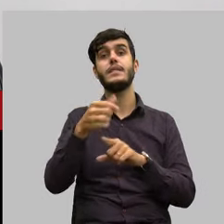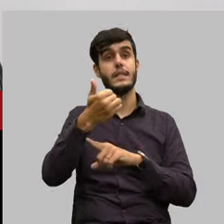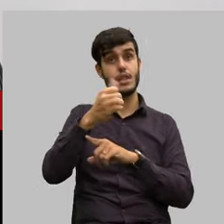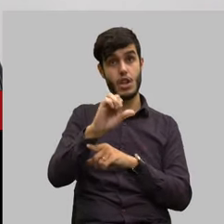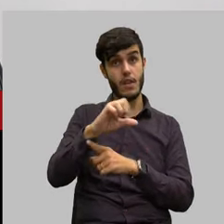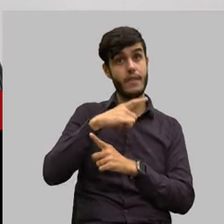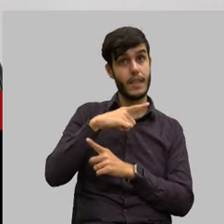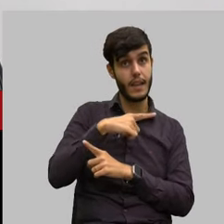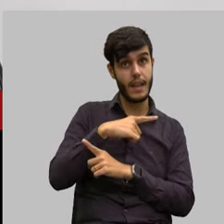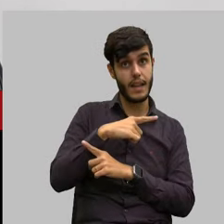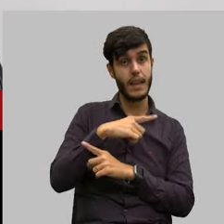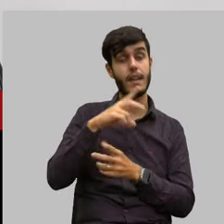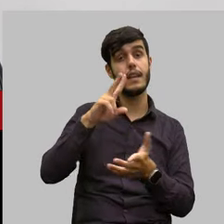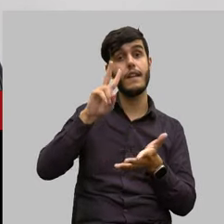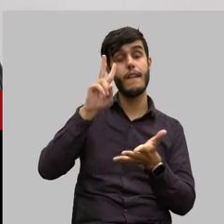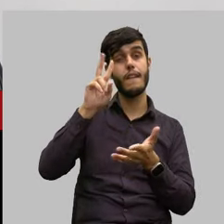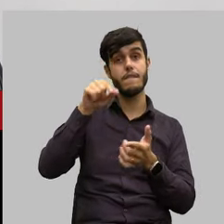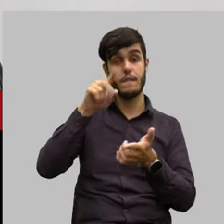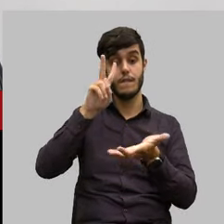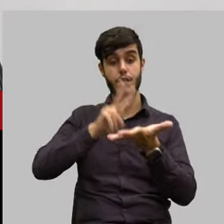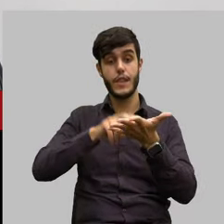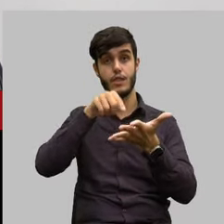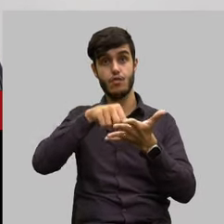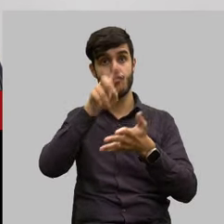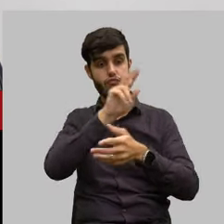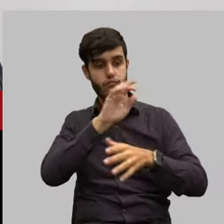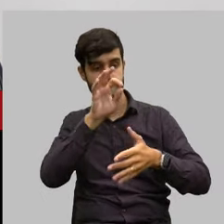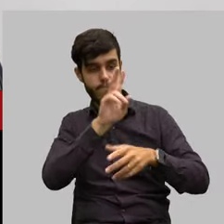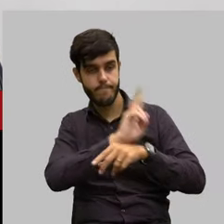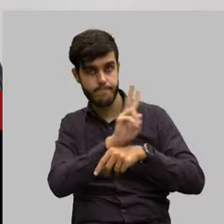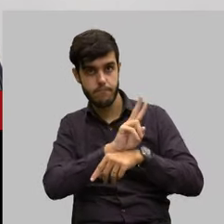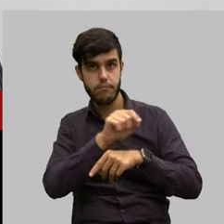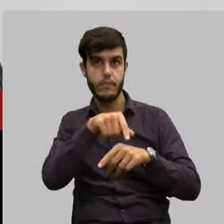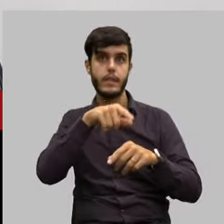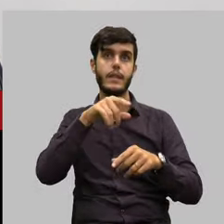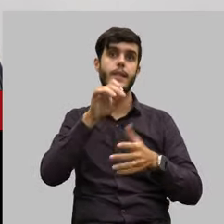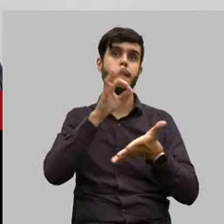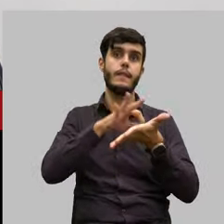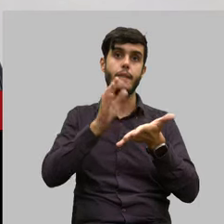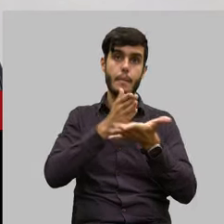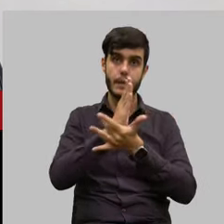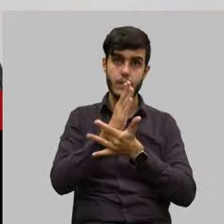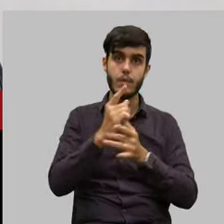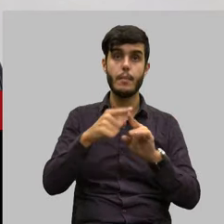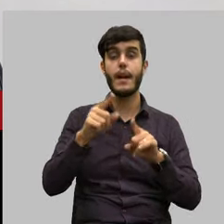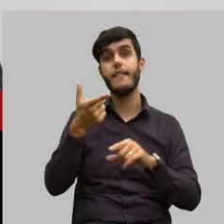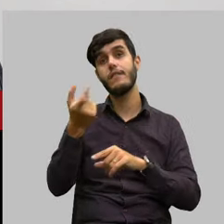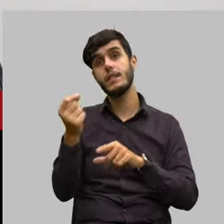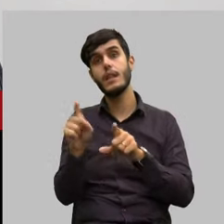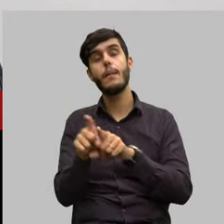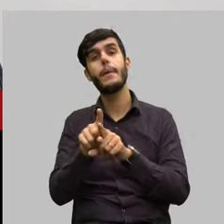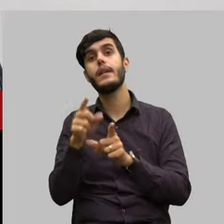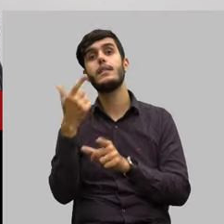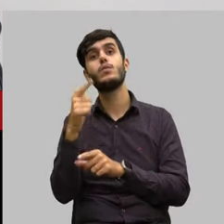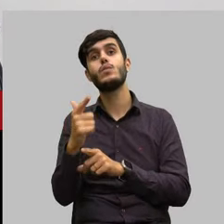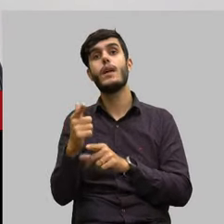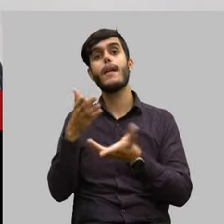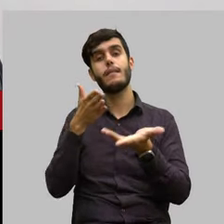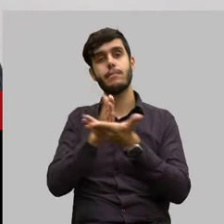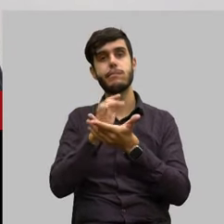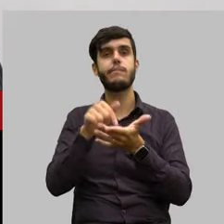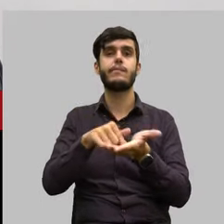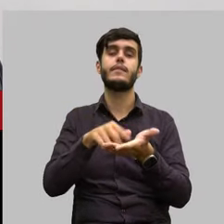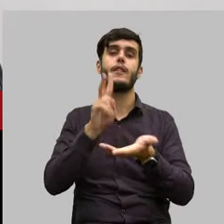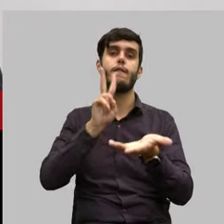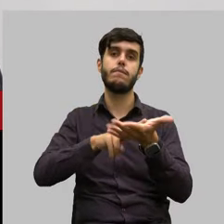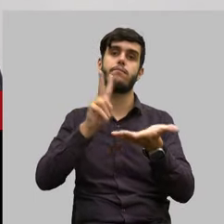o algo equivalente Mas em compensação 20 unidades não possui é o aud vestor do cor